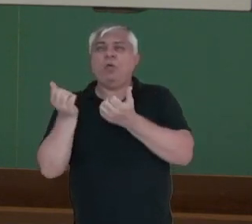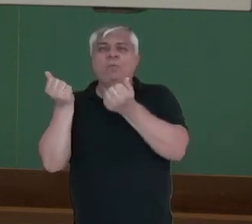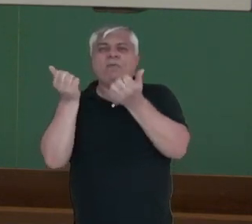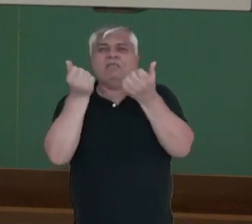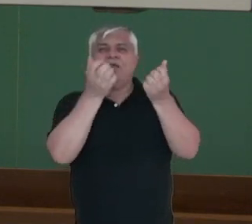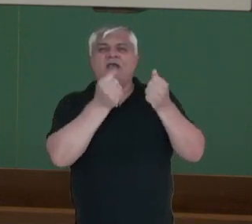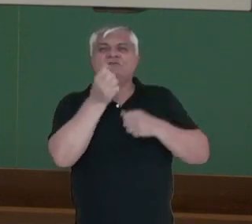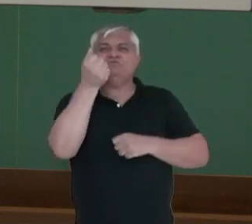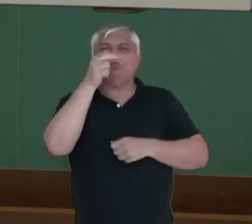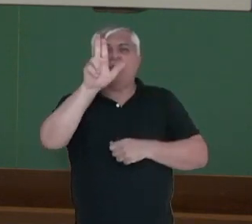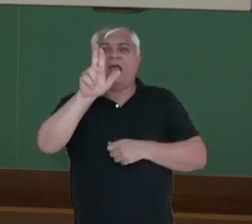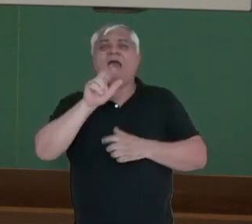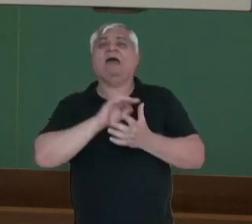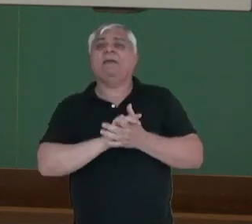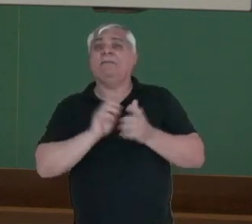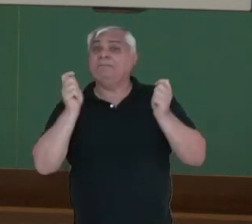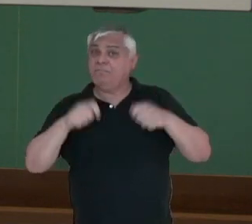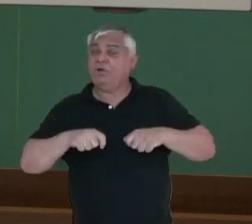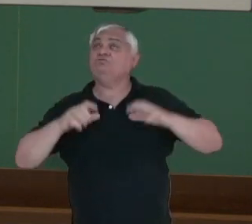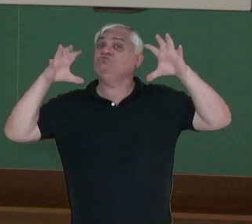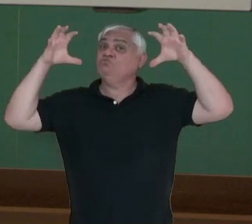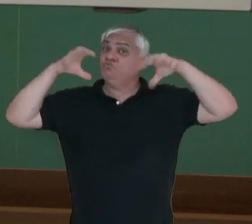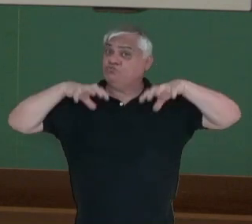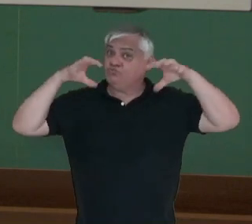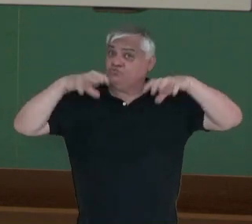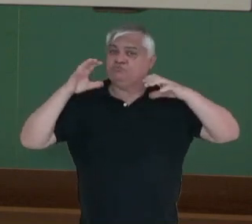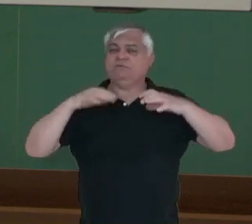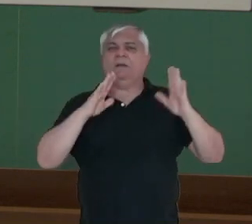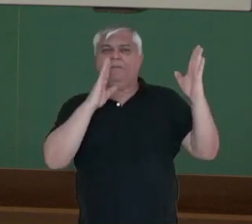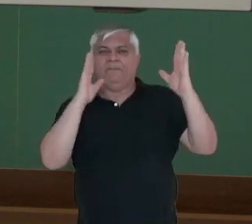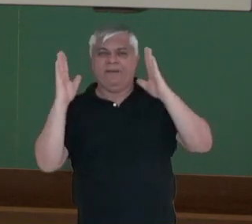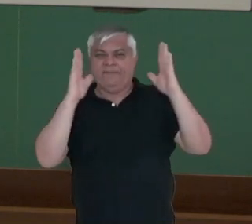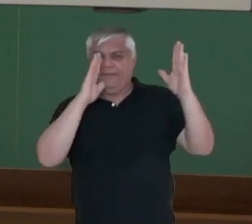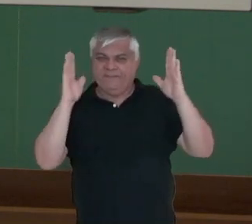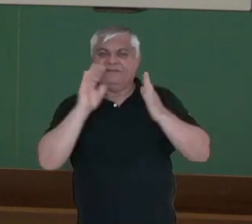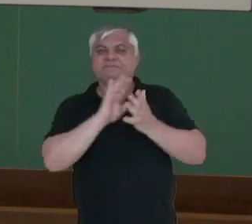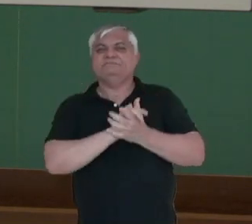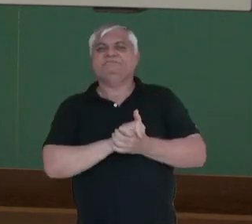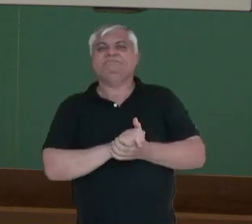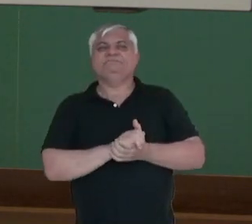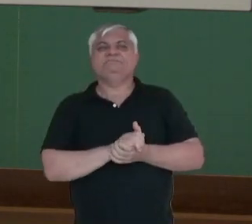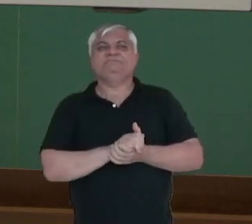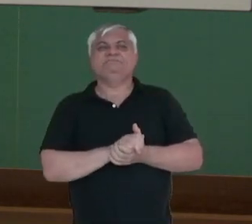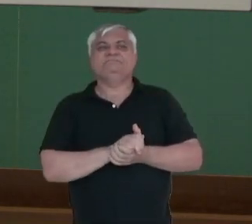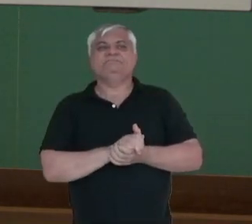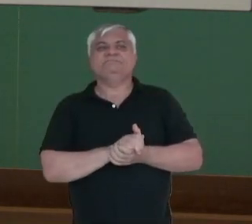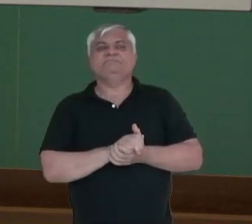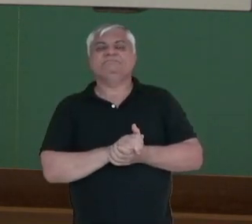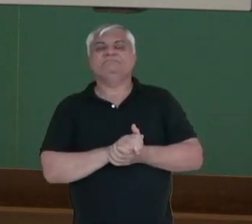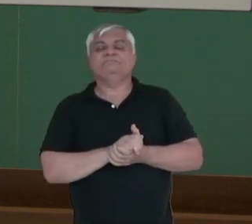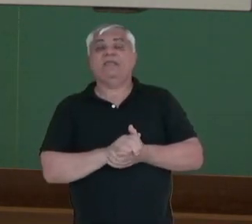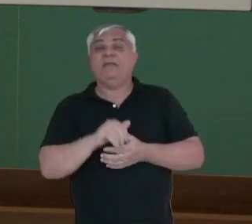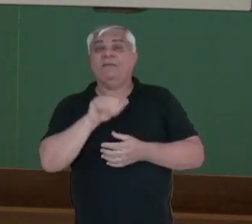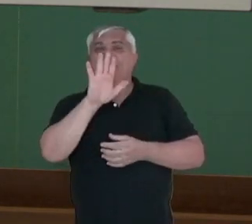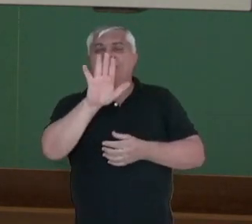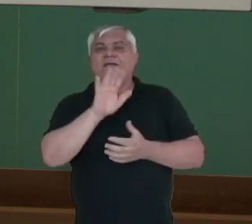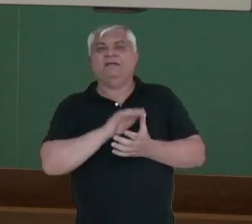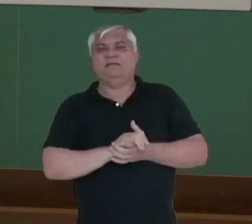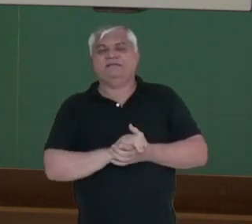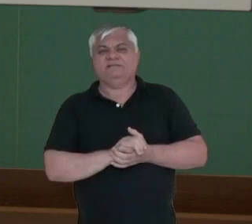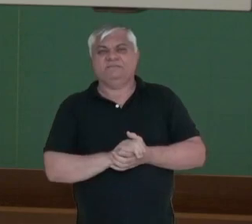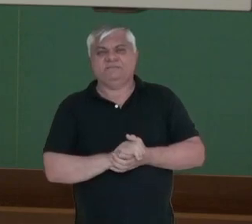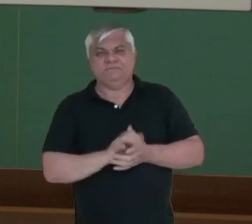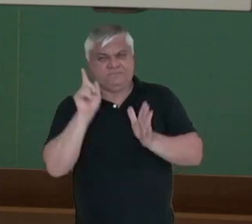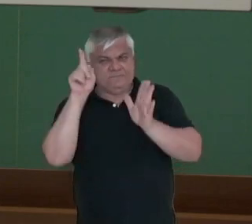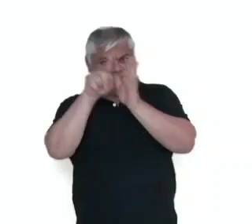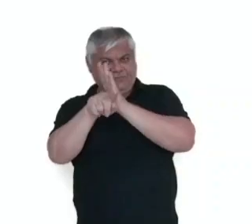ar, tal, é possível que chova, etc. Então, tem critérios para isso, tá? Não poderia, agora a